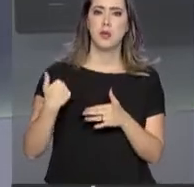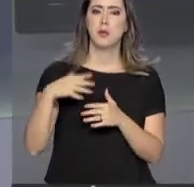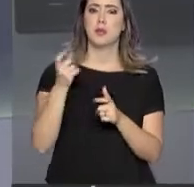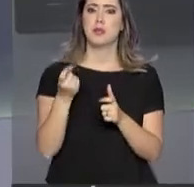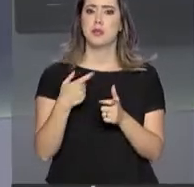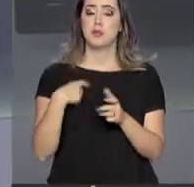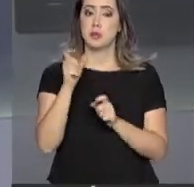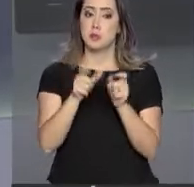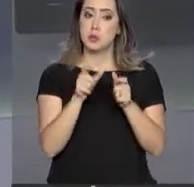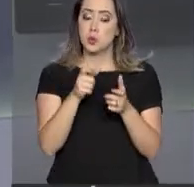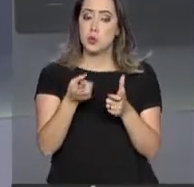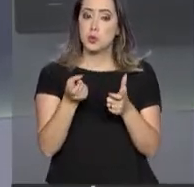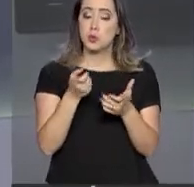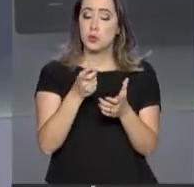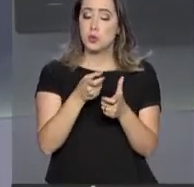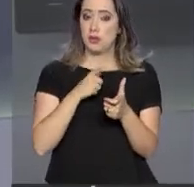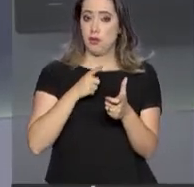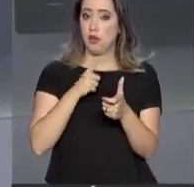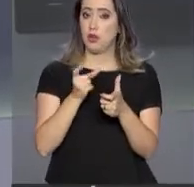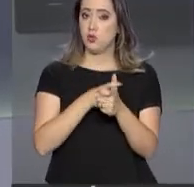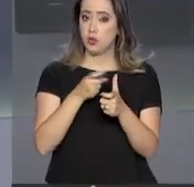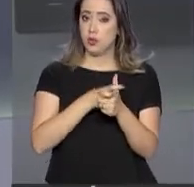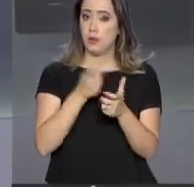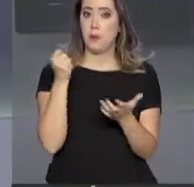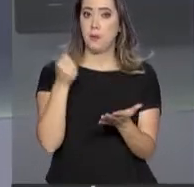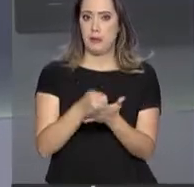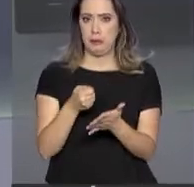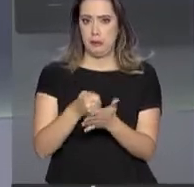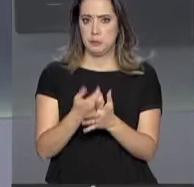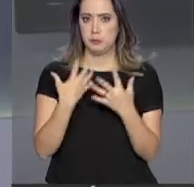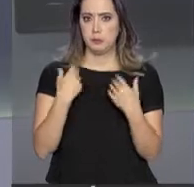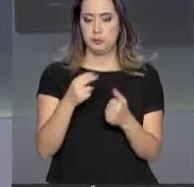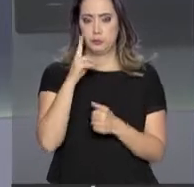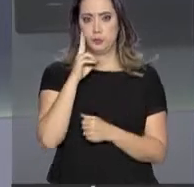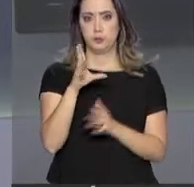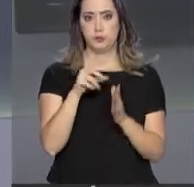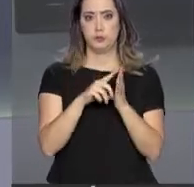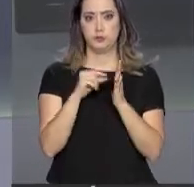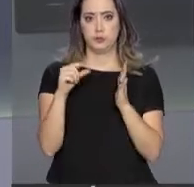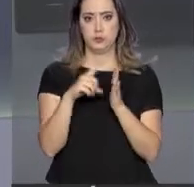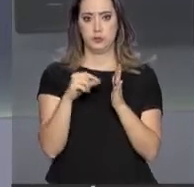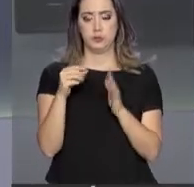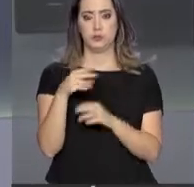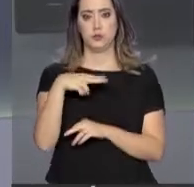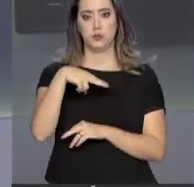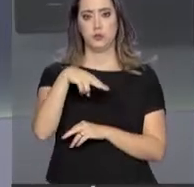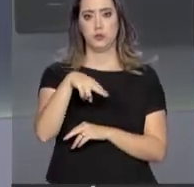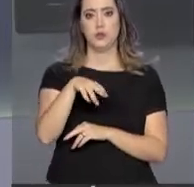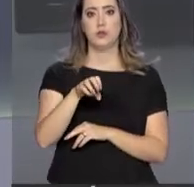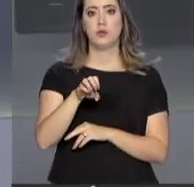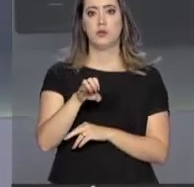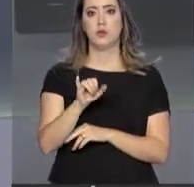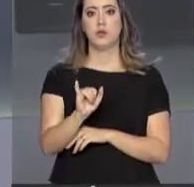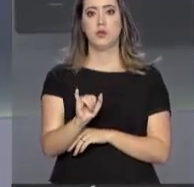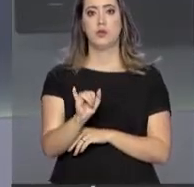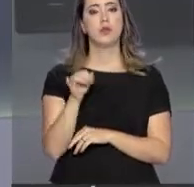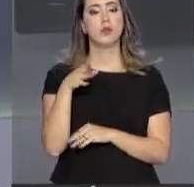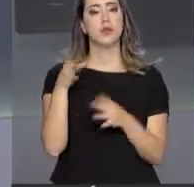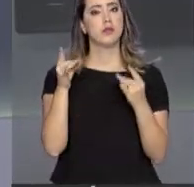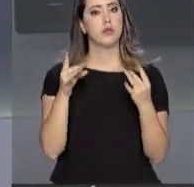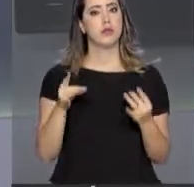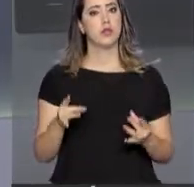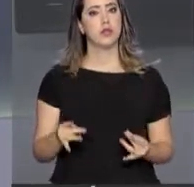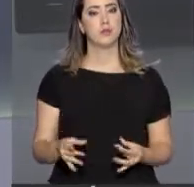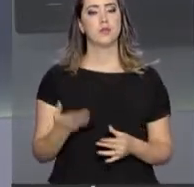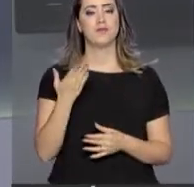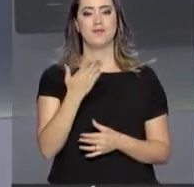solucionar os problemas financeiros dos clientes nós vamos então ao vivo ao palácio do planalto conversar com o repórter nem pereira que tem os detalhes para a